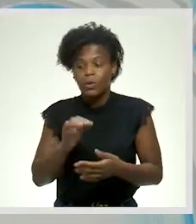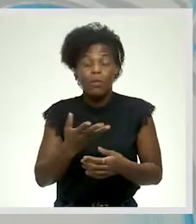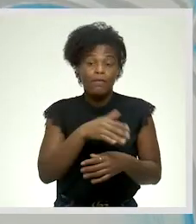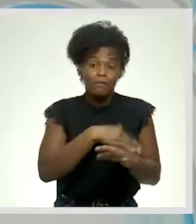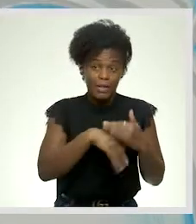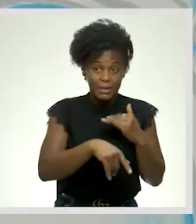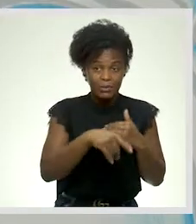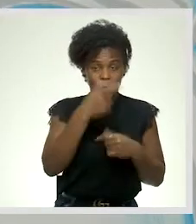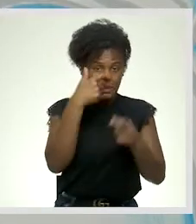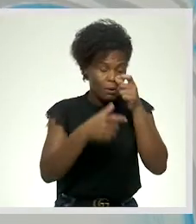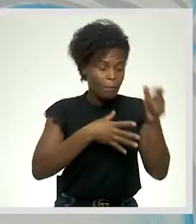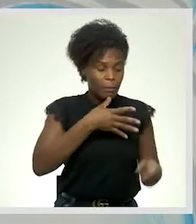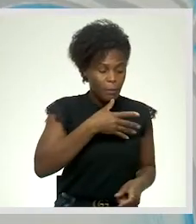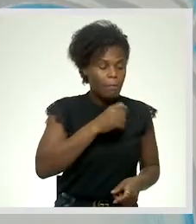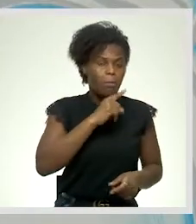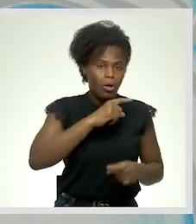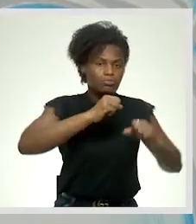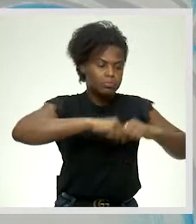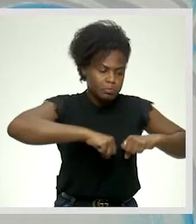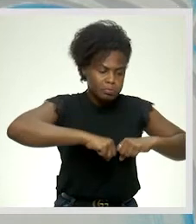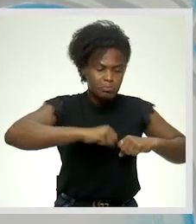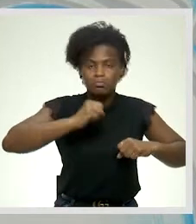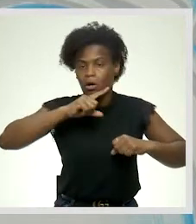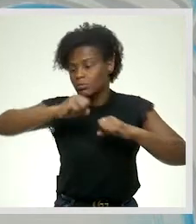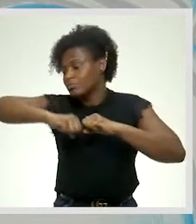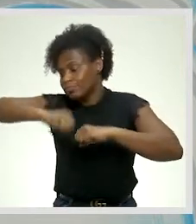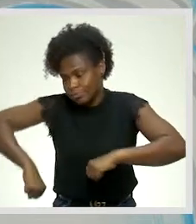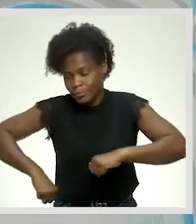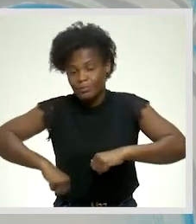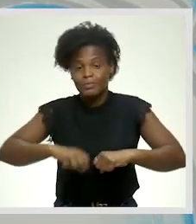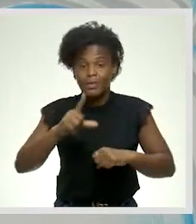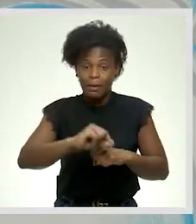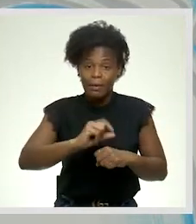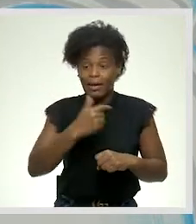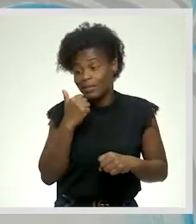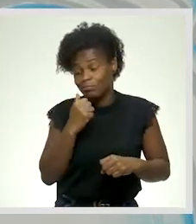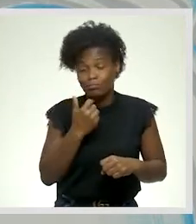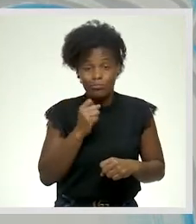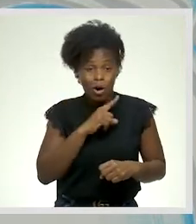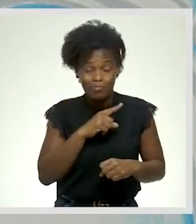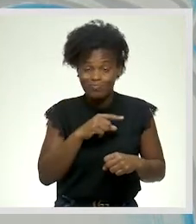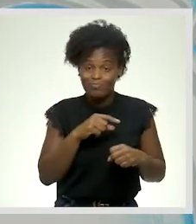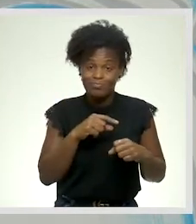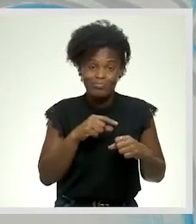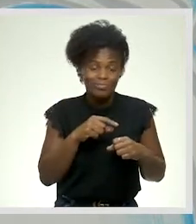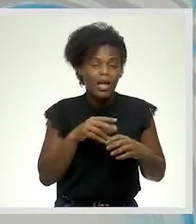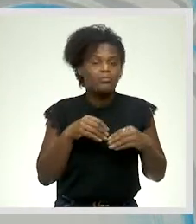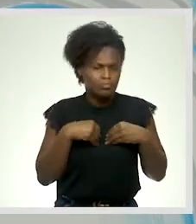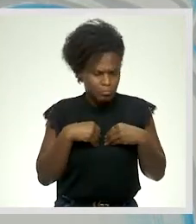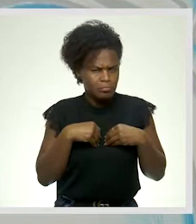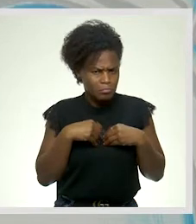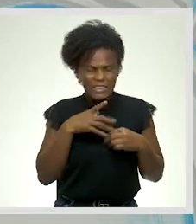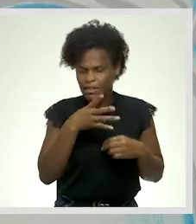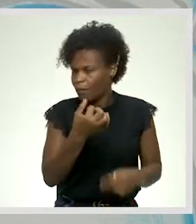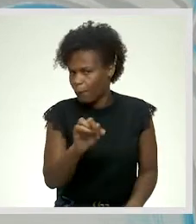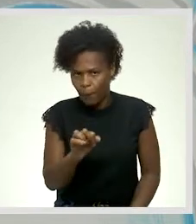locutor pode concordar, pode discordar. Ele pode negar ou pode também afirmar. Ele